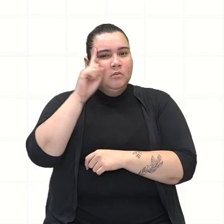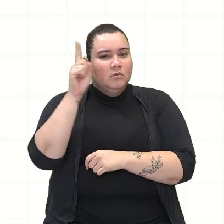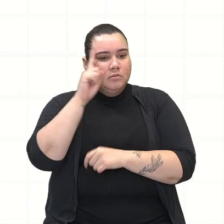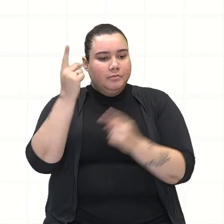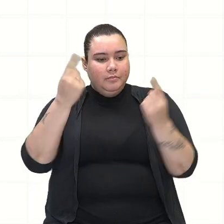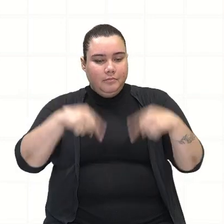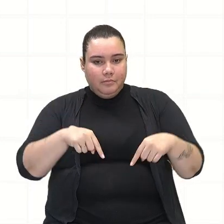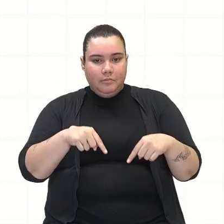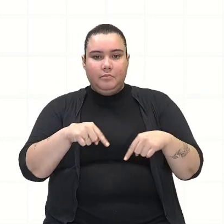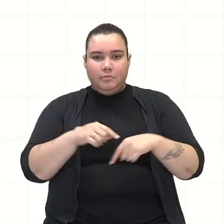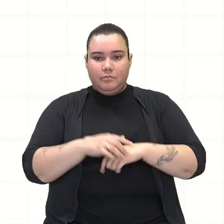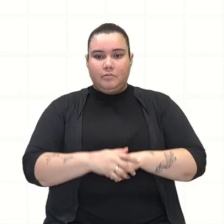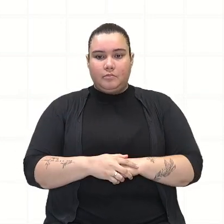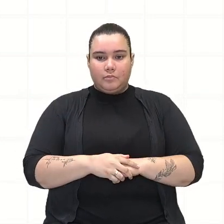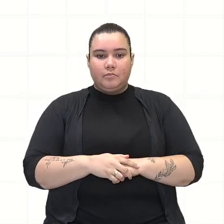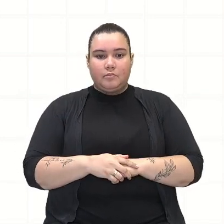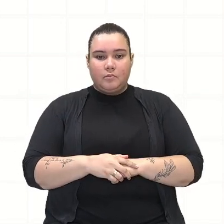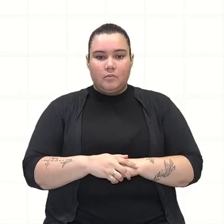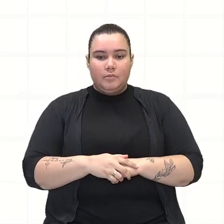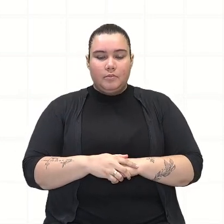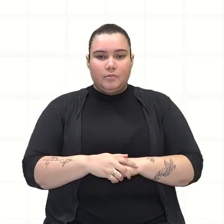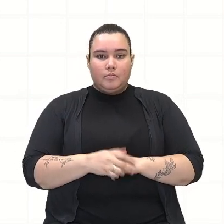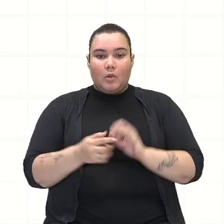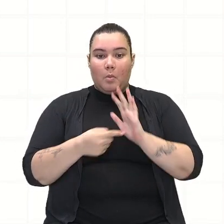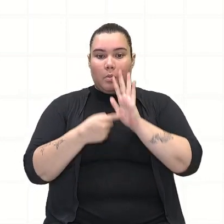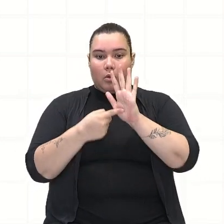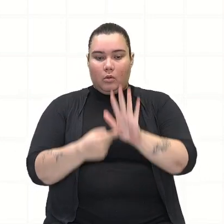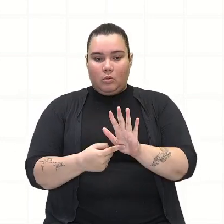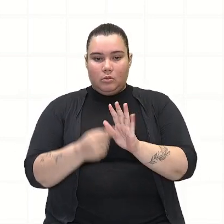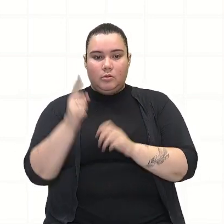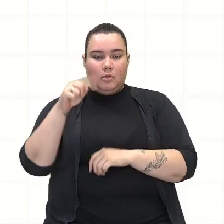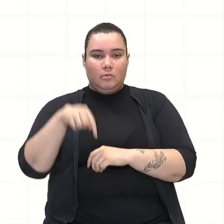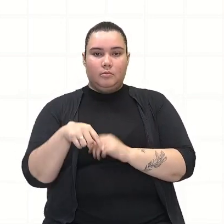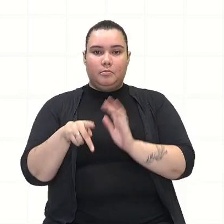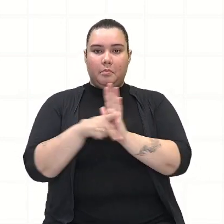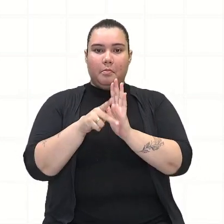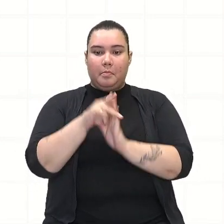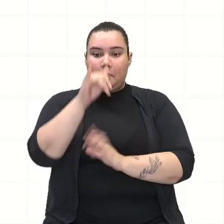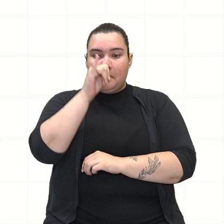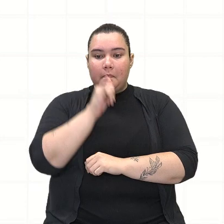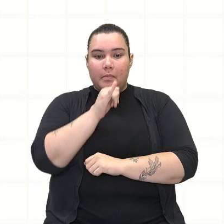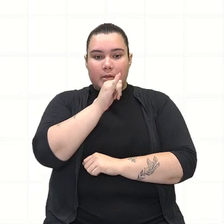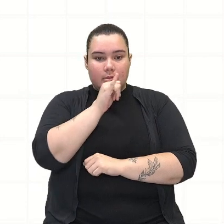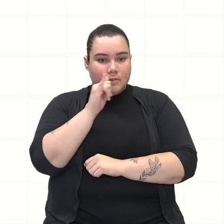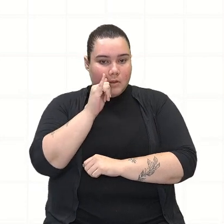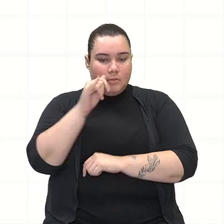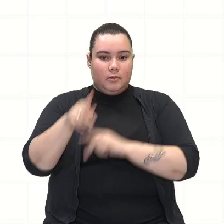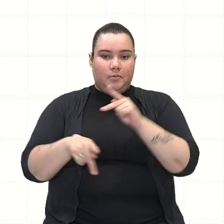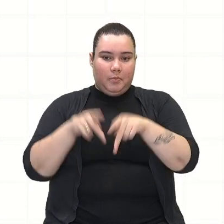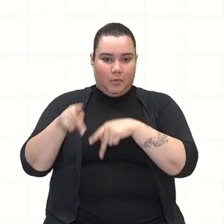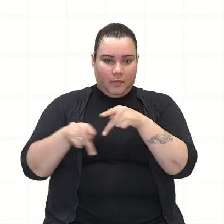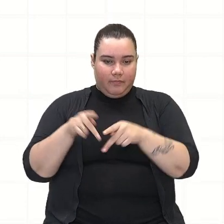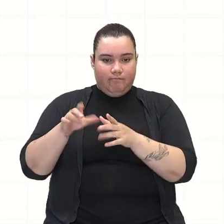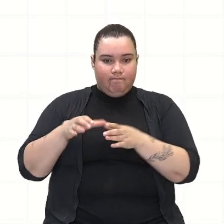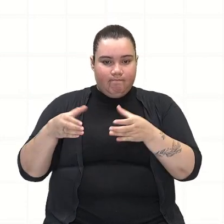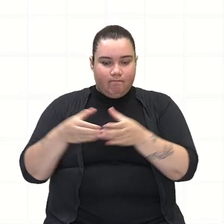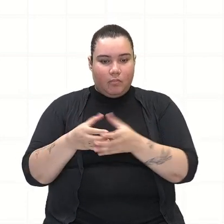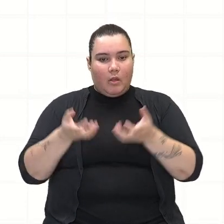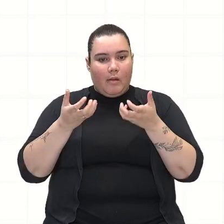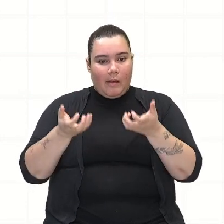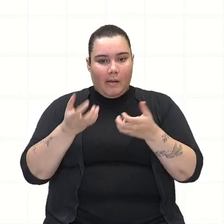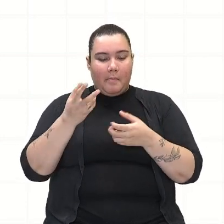desafio cotidiano. O que vai destacar a resiliência e a determinação desses indivíduos diante